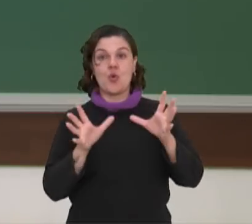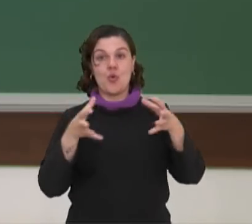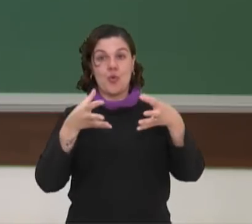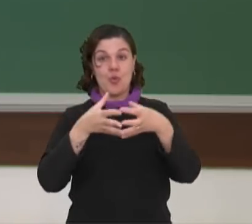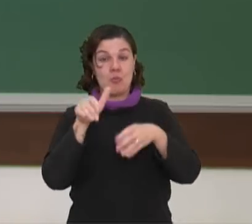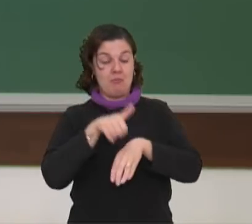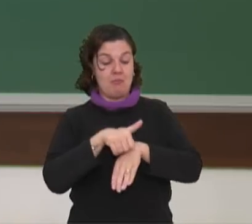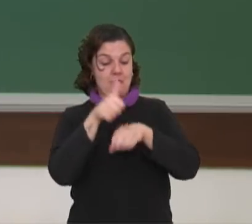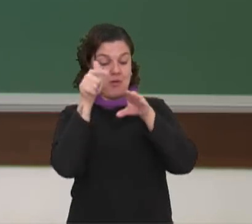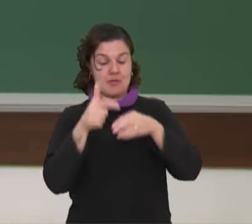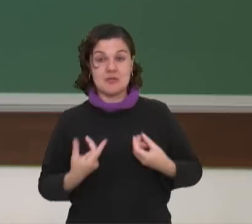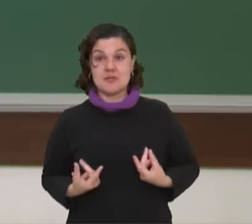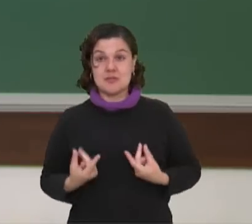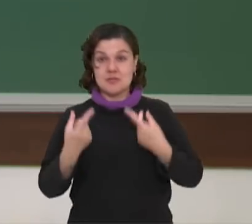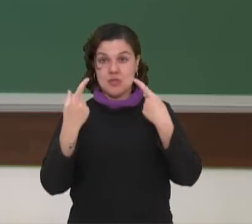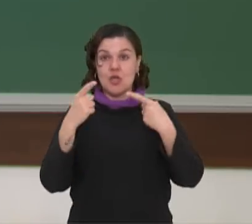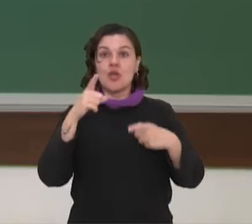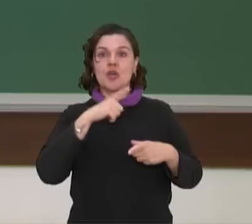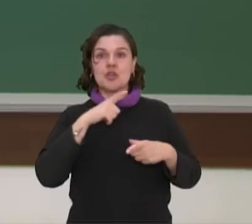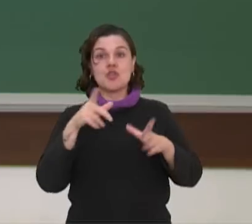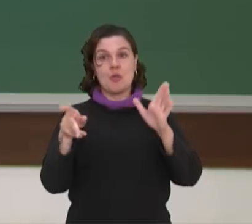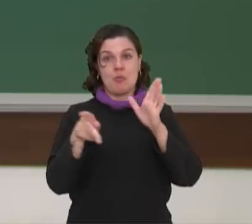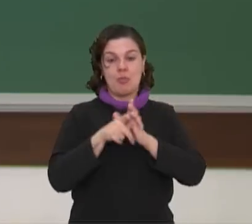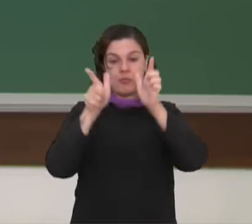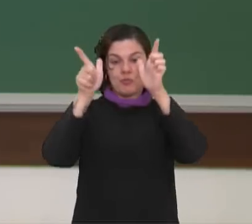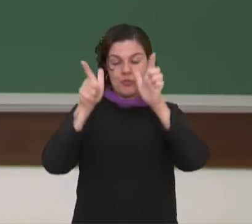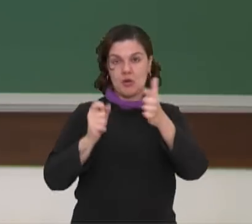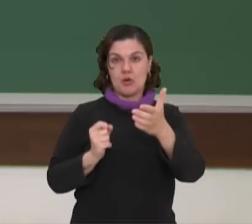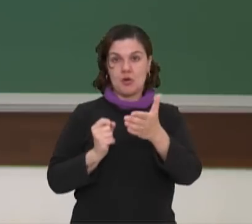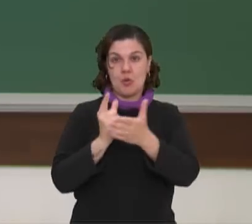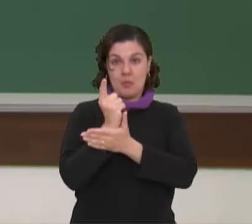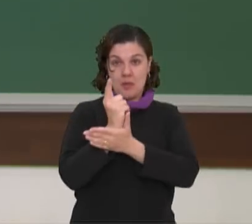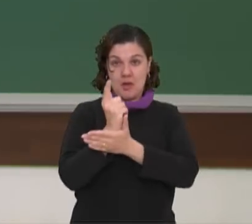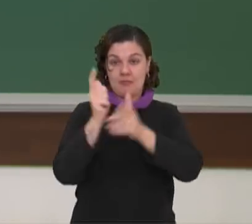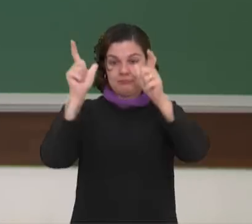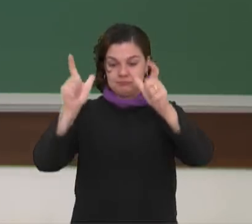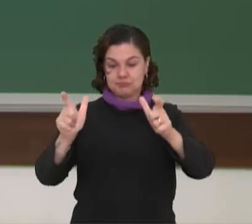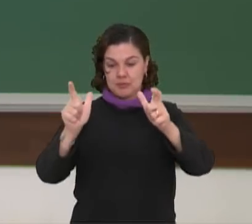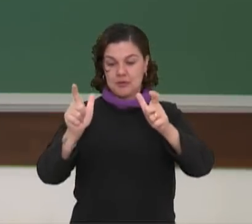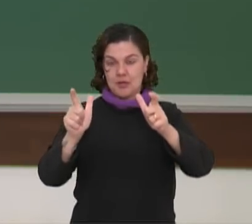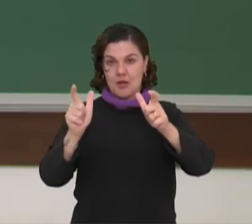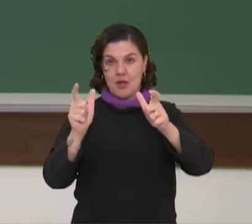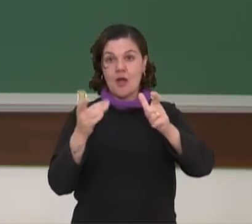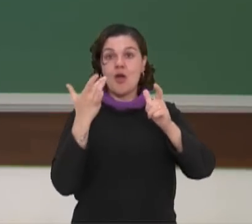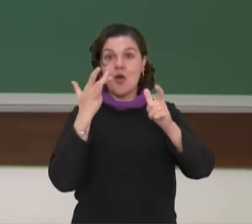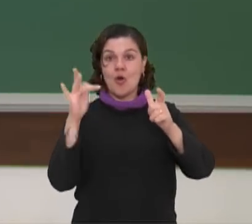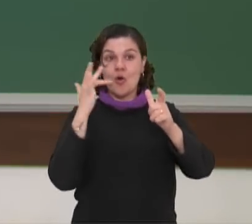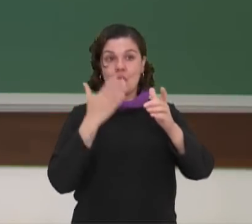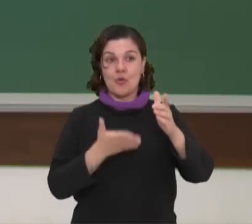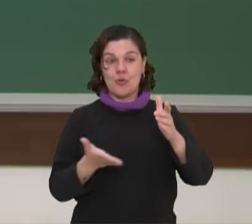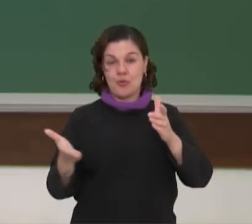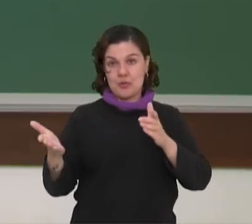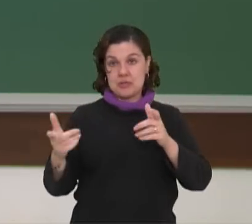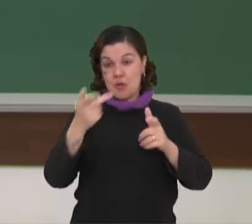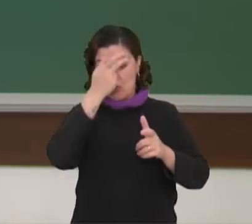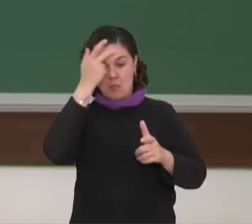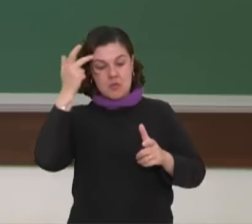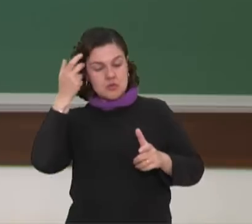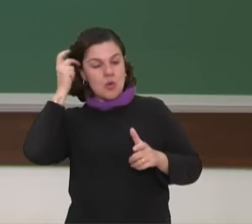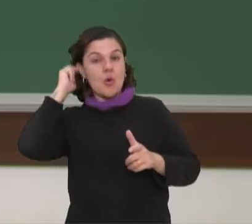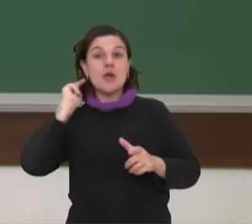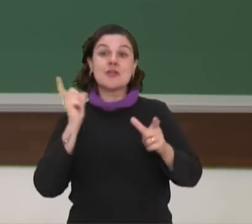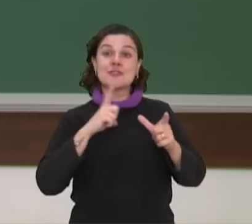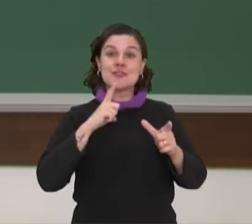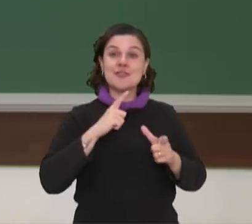Minas Gerais, havia os donos de minas de ouro e havia também os grandes comerciantes. A explicação: